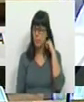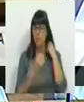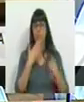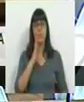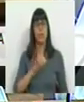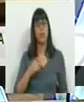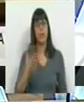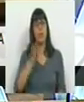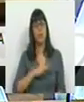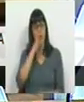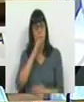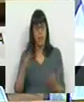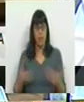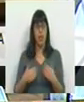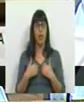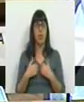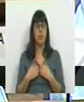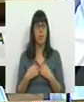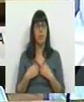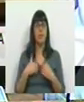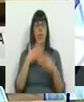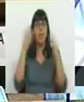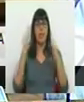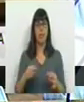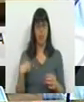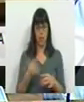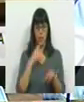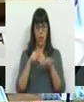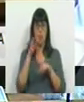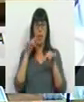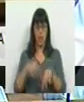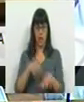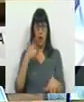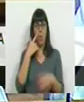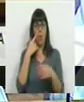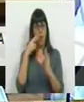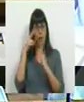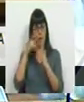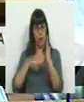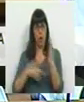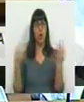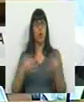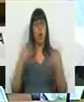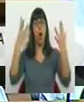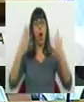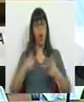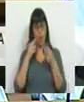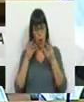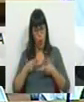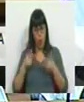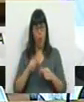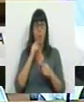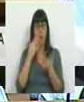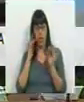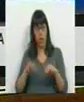Muito obrigado, Sr. Presidente. Sr. Ministro, eu tenho a certeza que todos os deputados desta Câmara conhecem o orçamento, leram o orçamento e fizeram as suas contas para